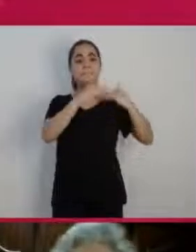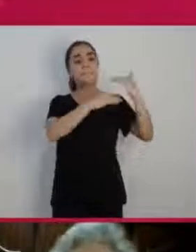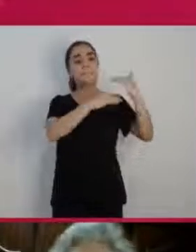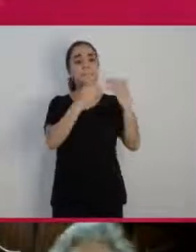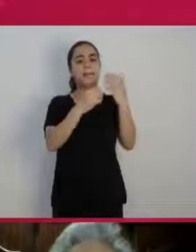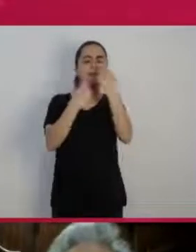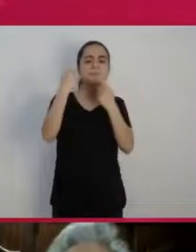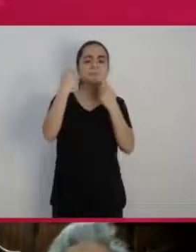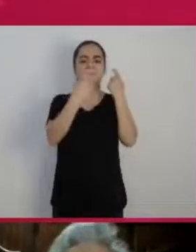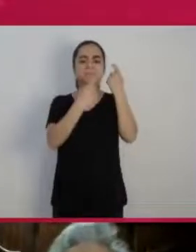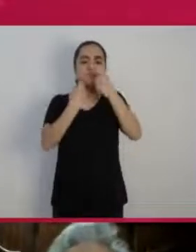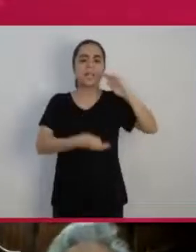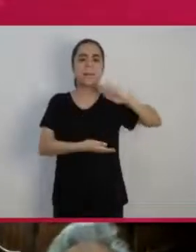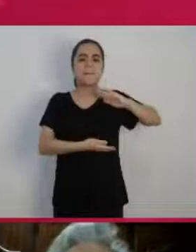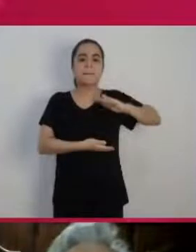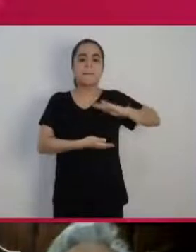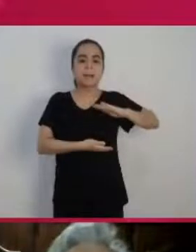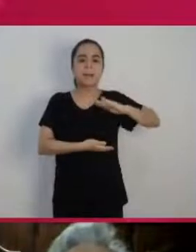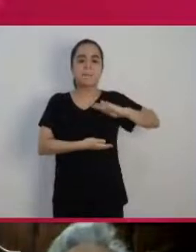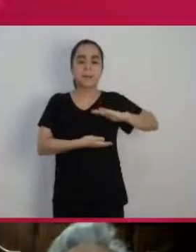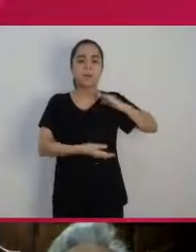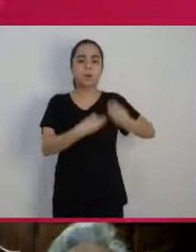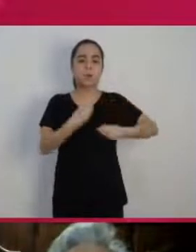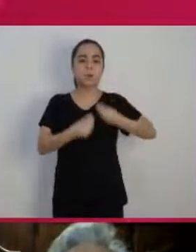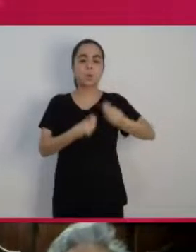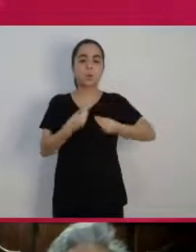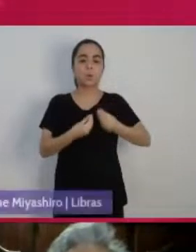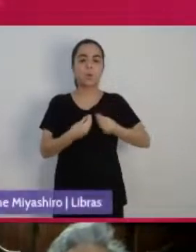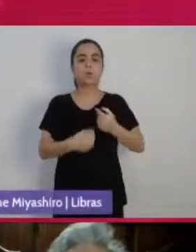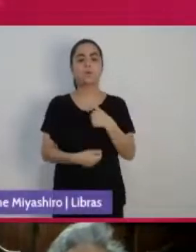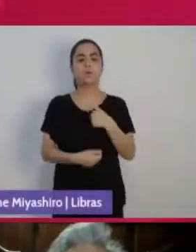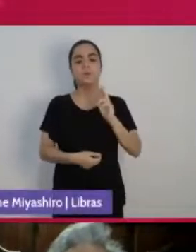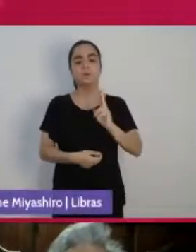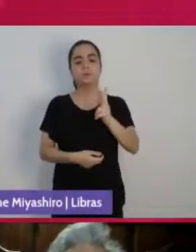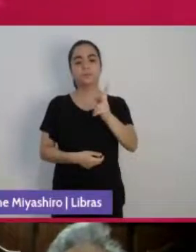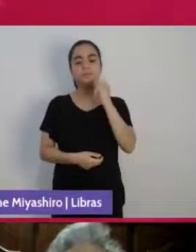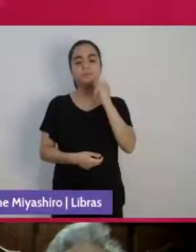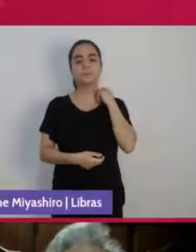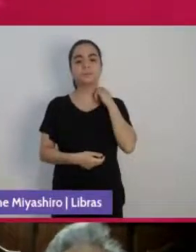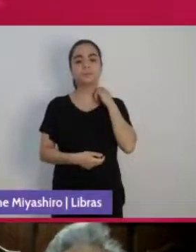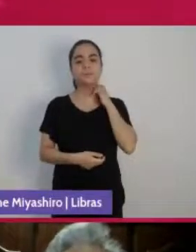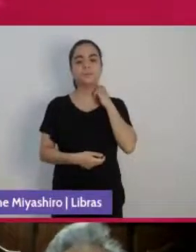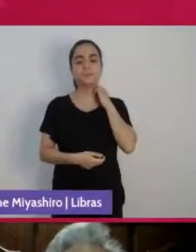com a compressão da mama. Então, vou adiantar um pouquinho aqui.